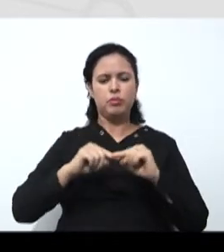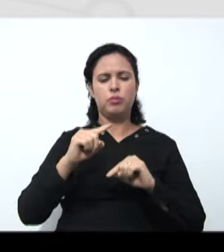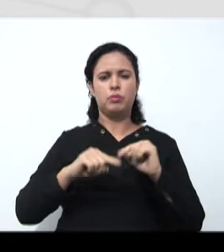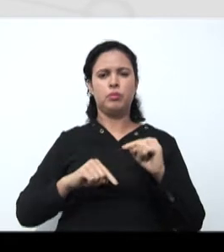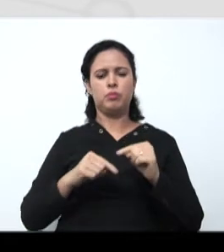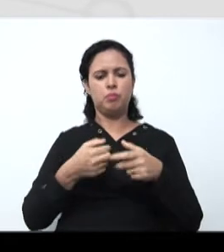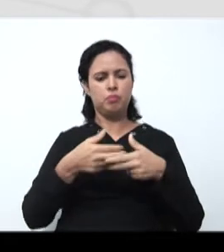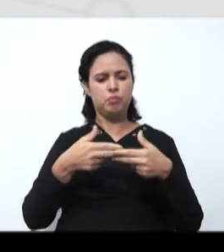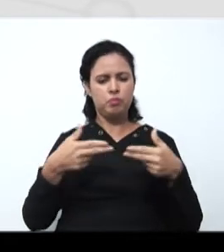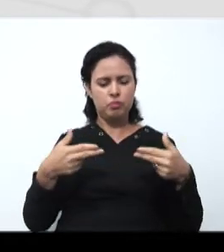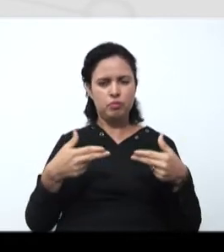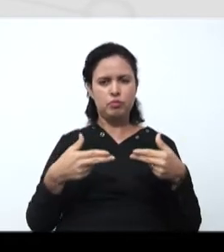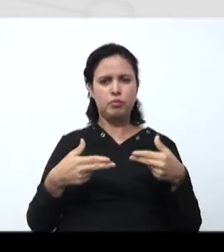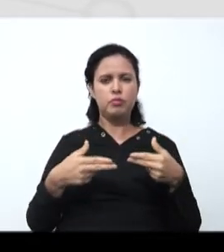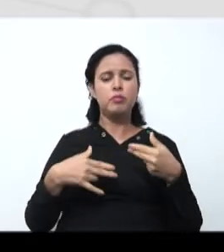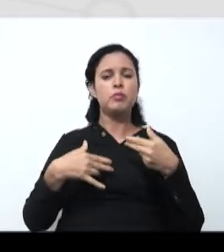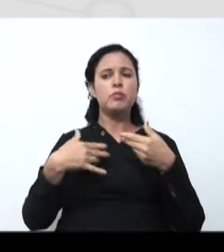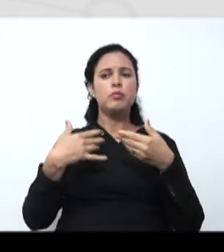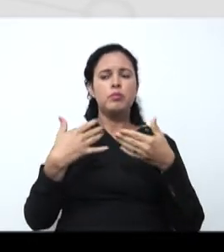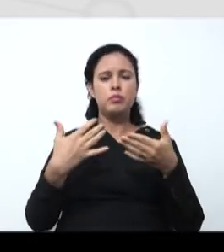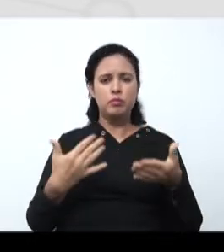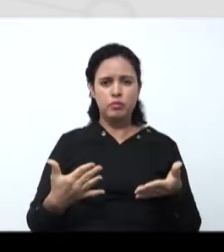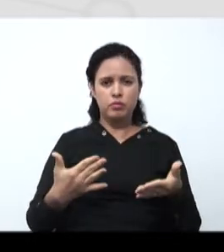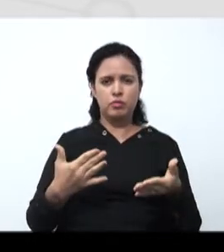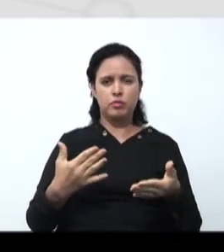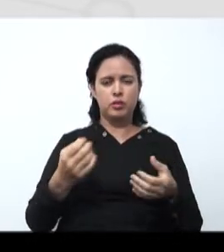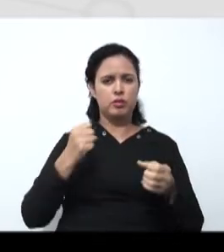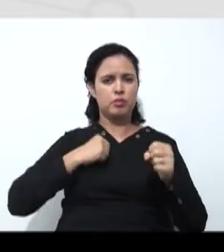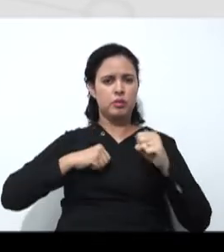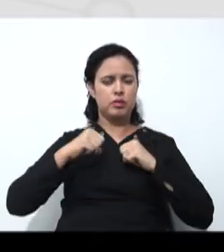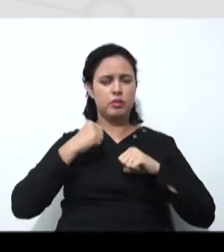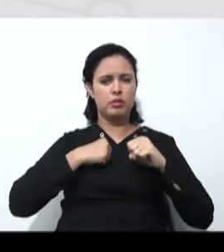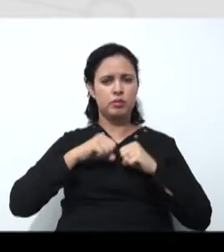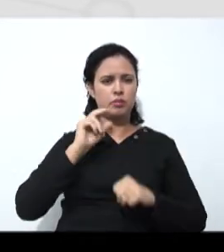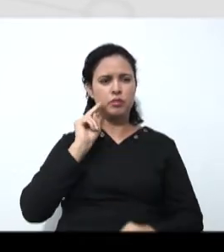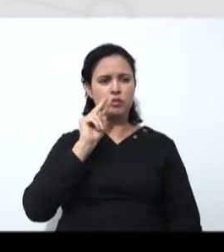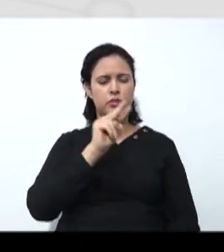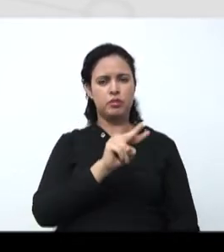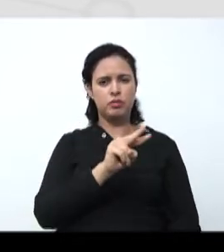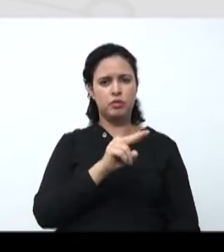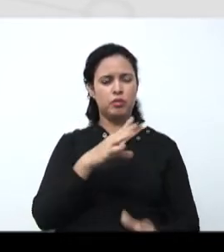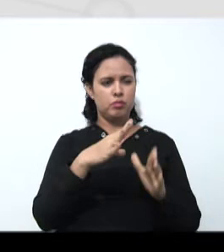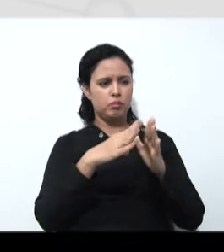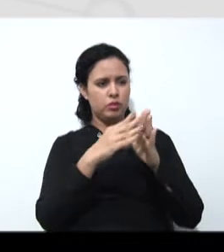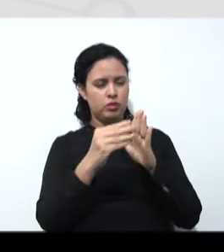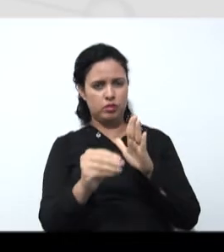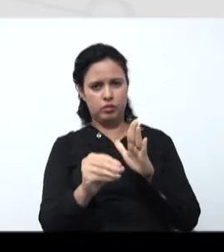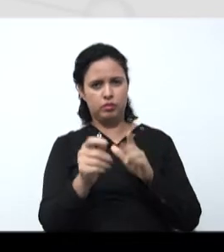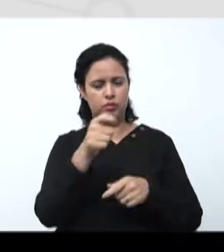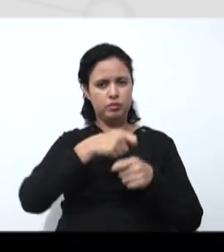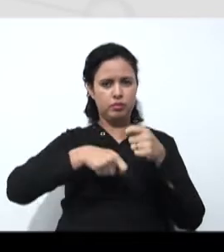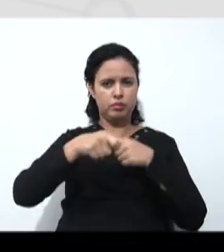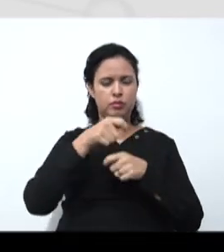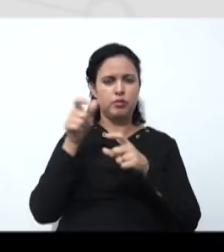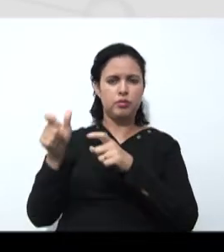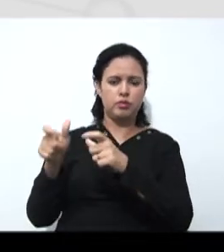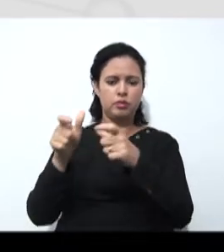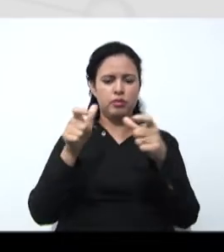serviços e gerar no consumidor a expectativa de ver o mesmo modelo de negócio nos